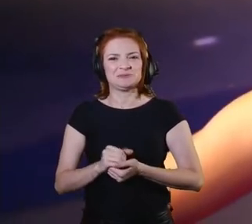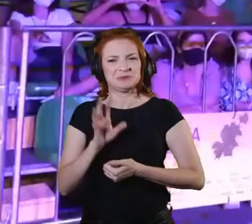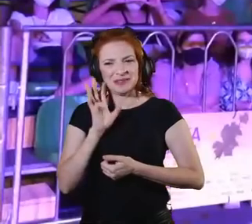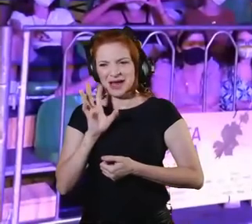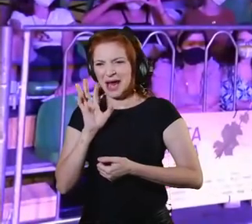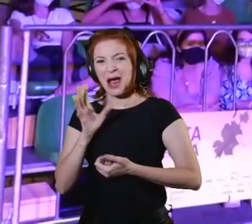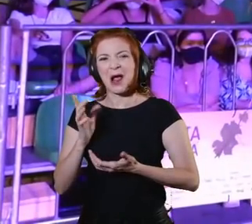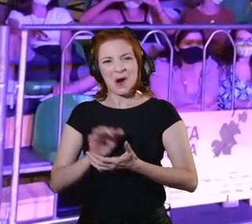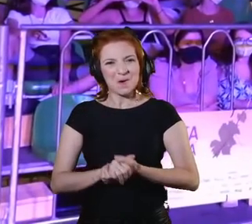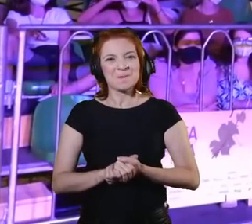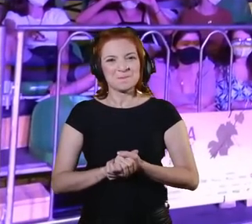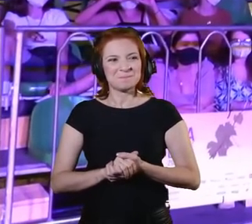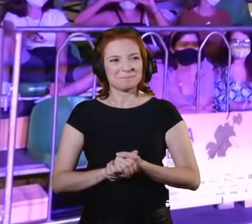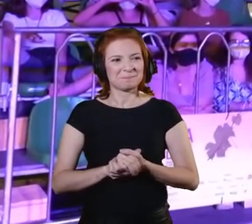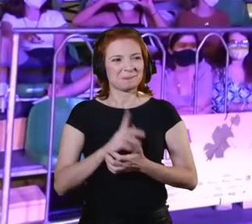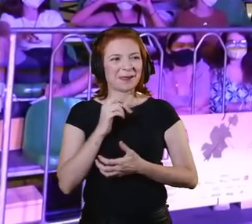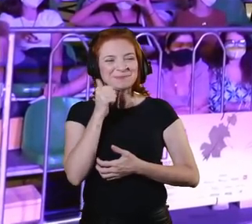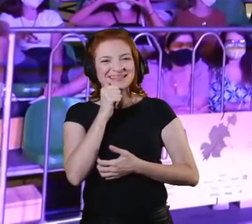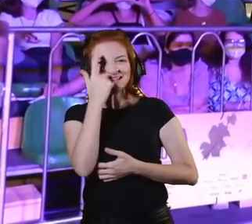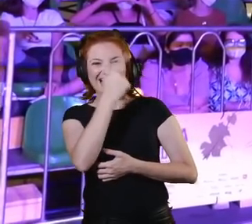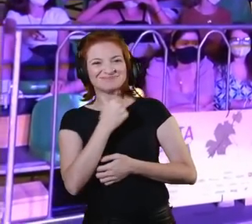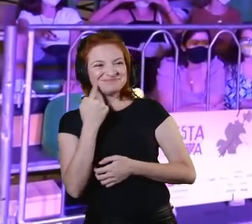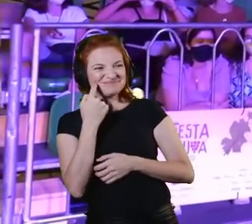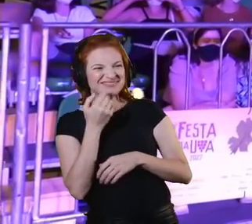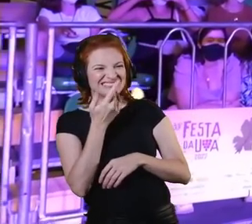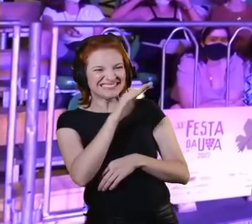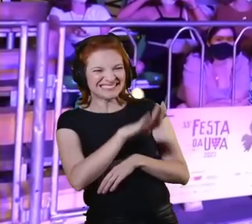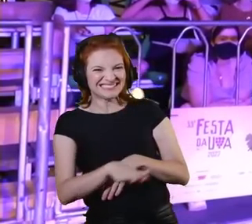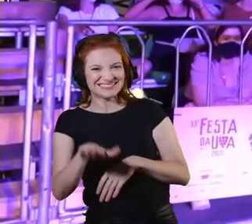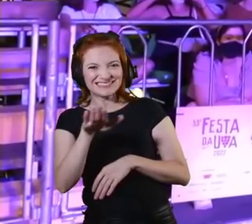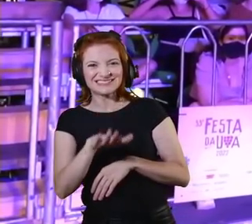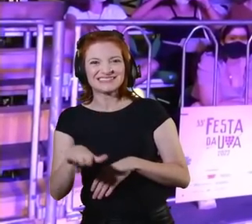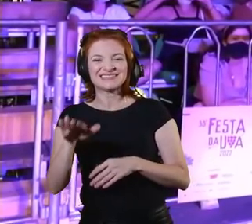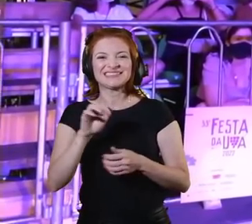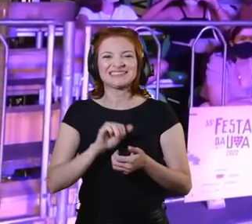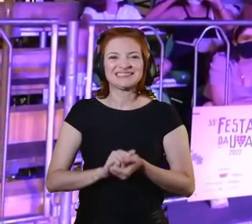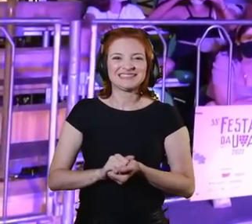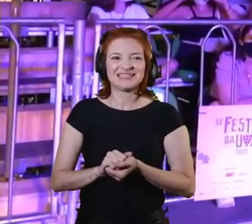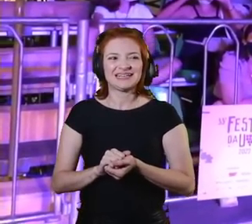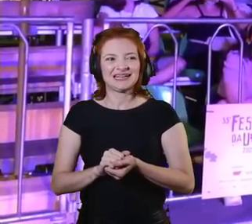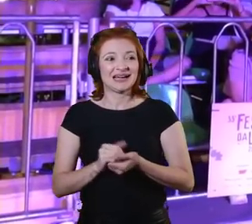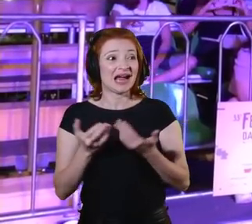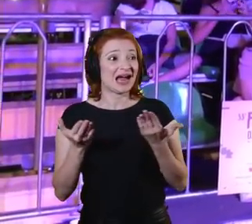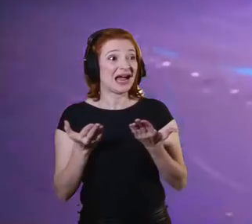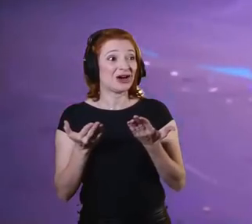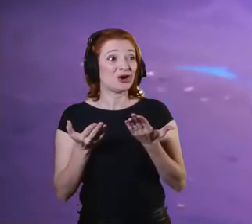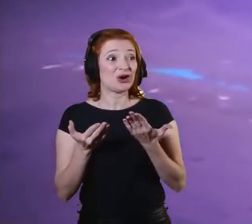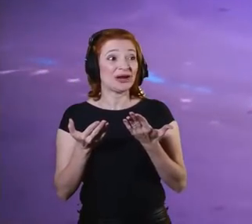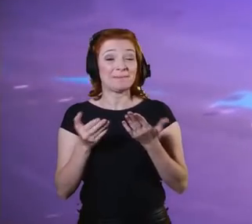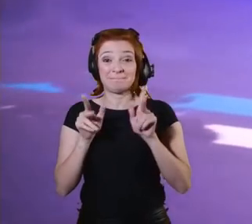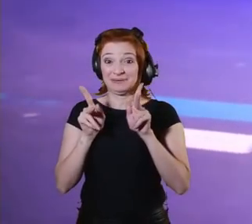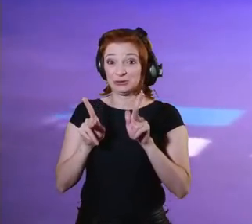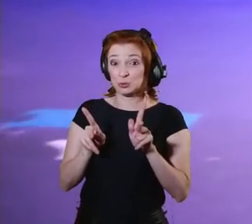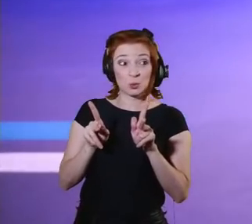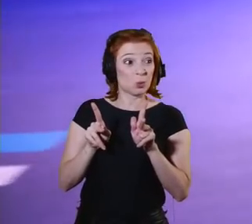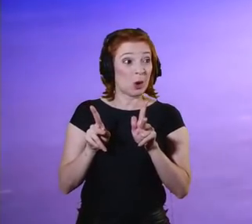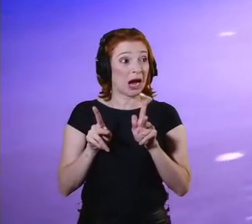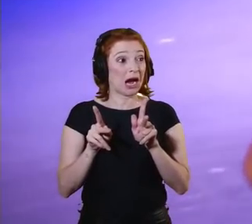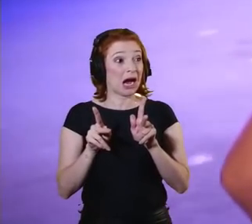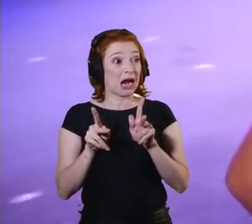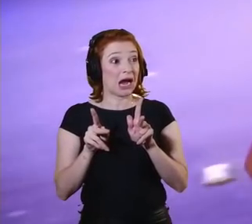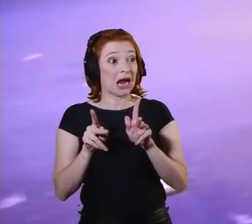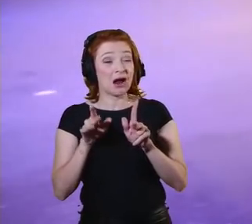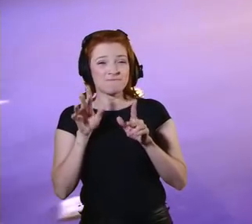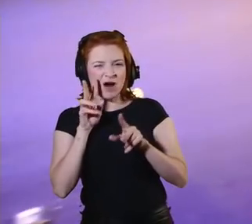bacana, olha só o rostinho da menina que a gente mostrou anteriormente aqui. Agora o público, pessoal muito, né,